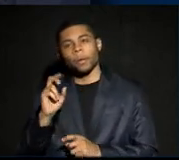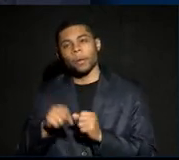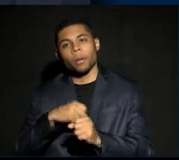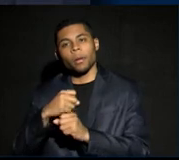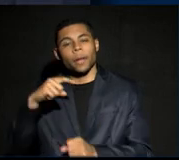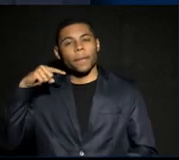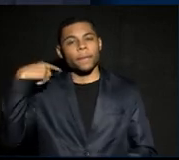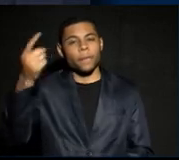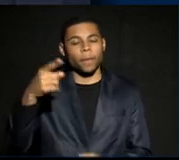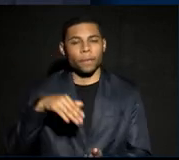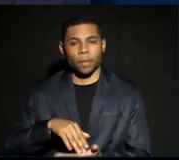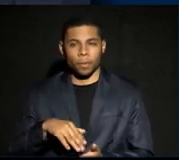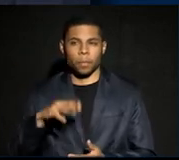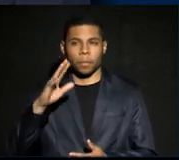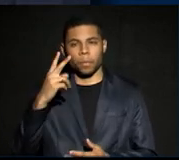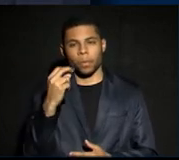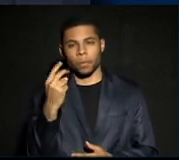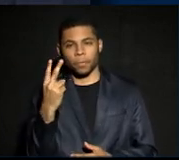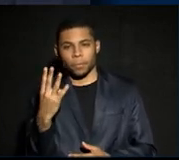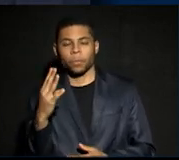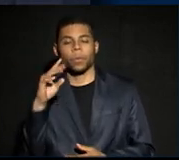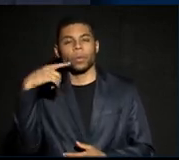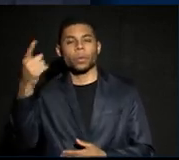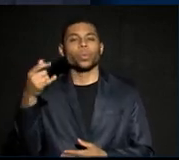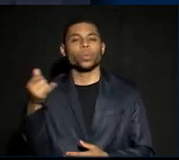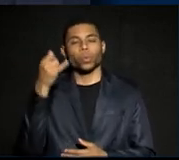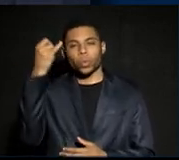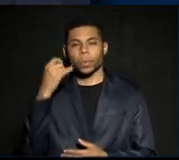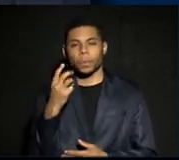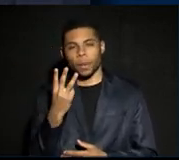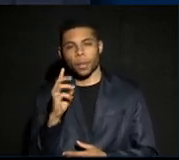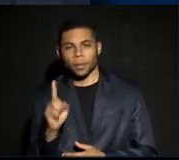final do ano que vem, o início de 2024, com um juro de